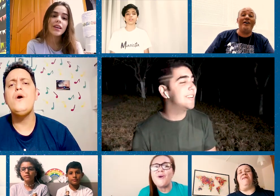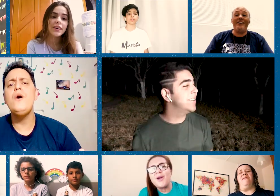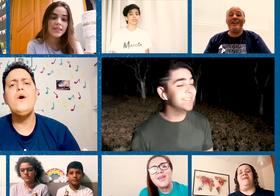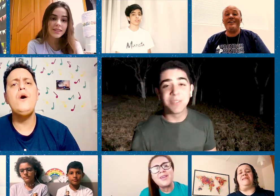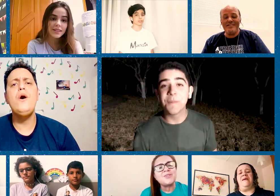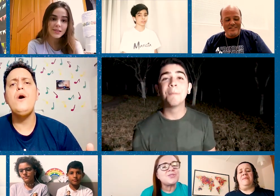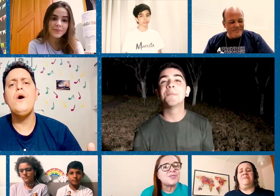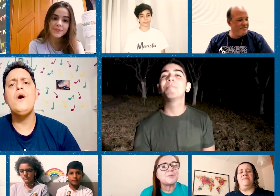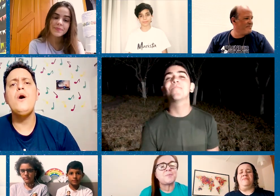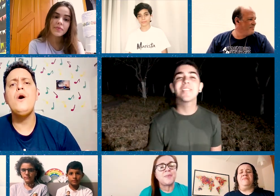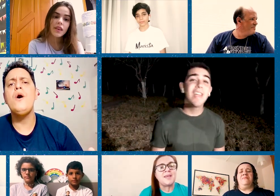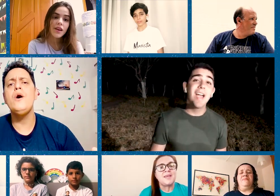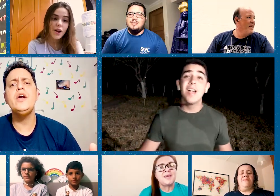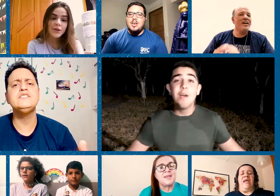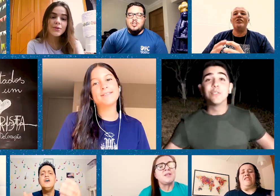campeões.